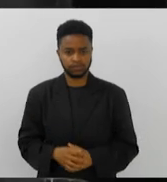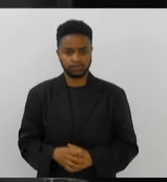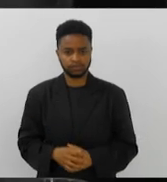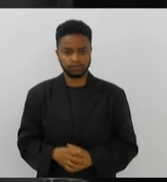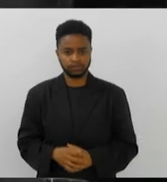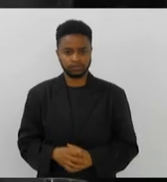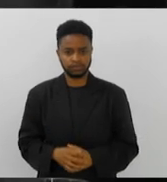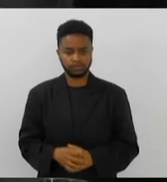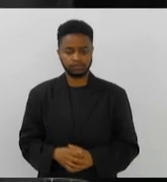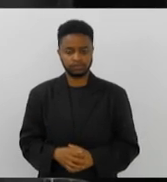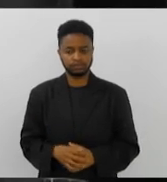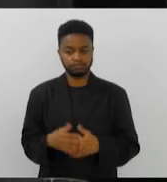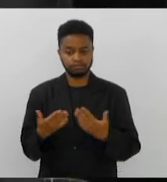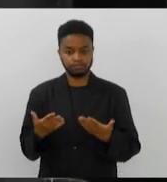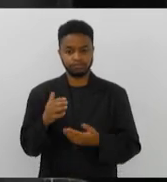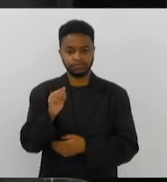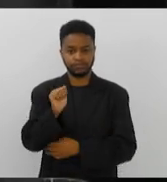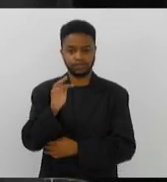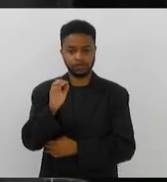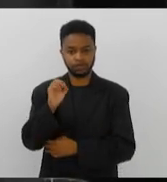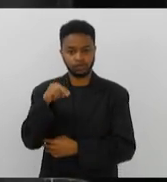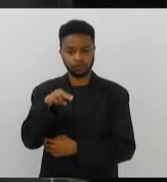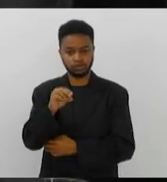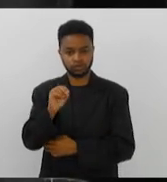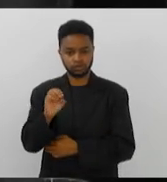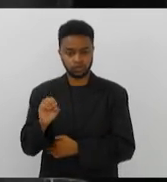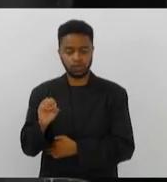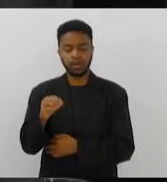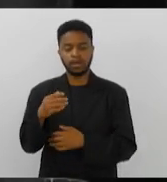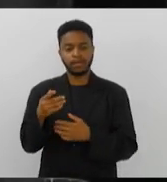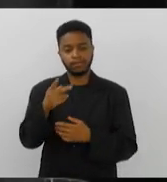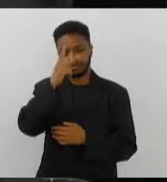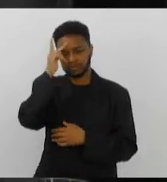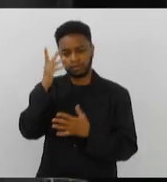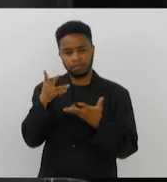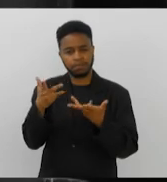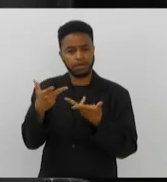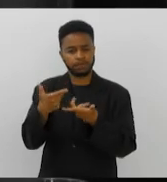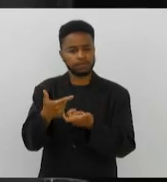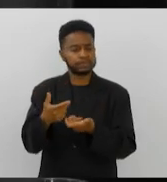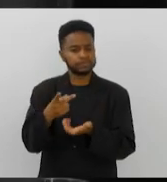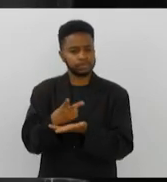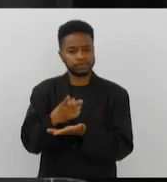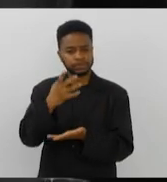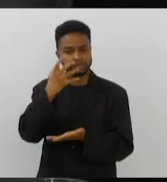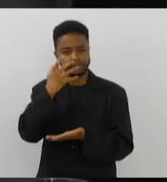Dr Afonso D é uma pessoa incrível uma pessoa extremamente séria